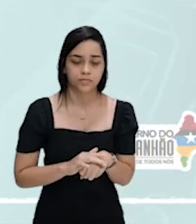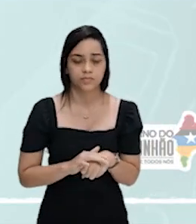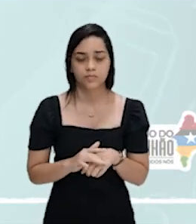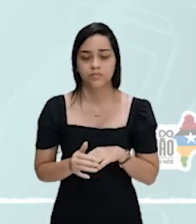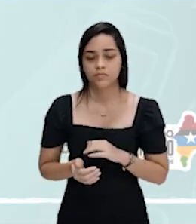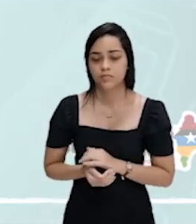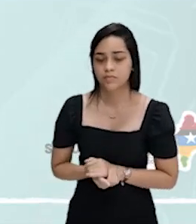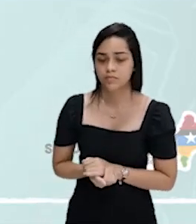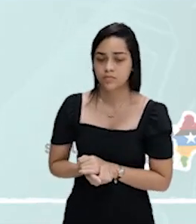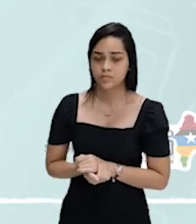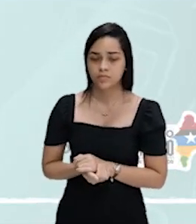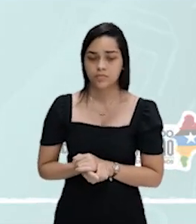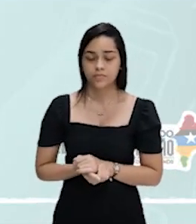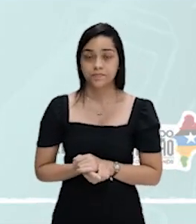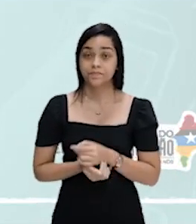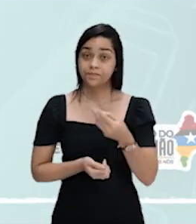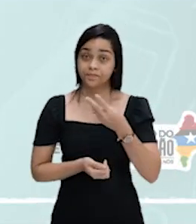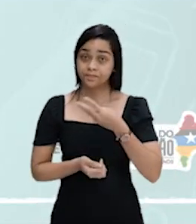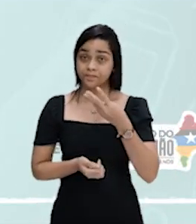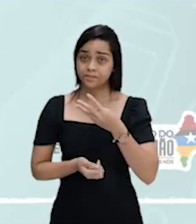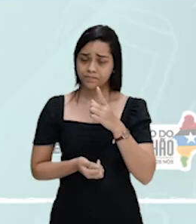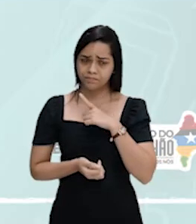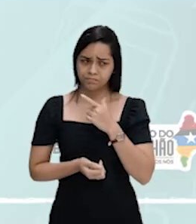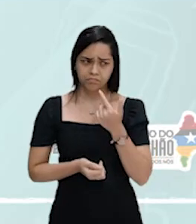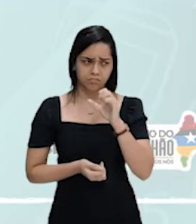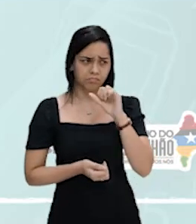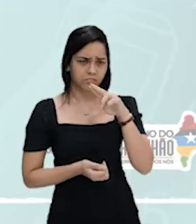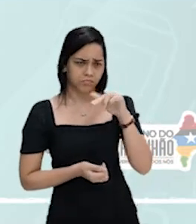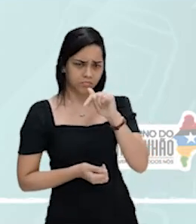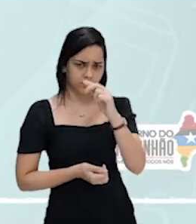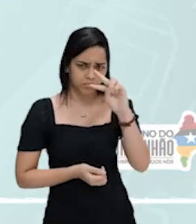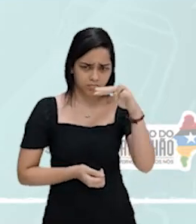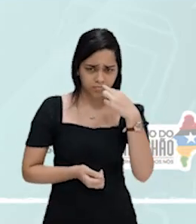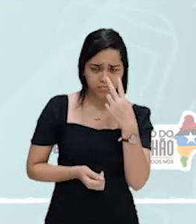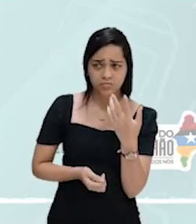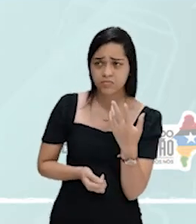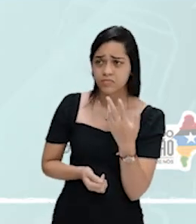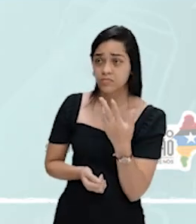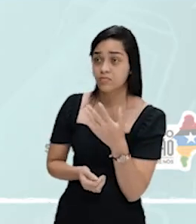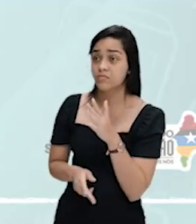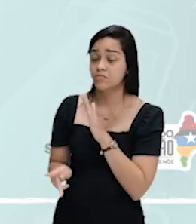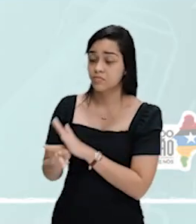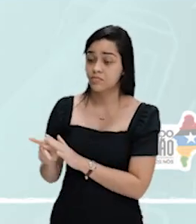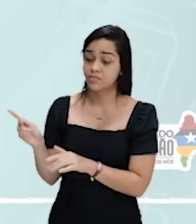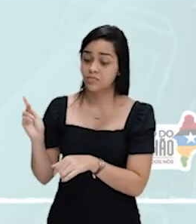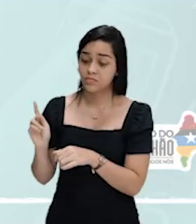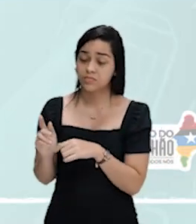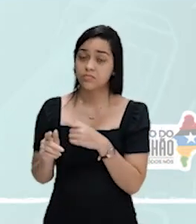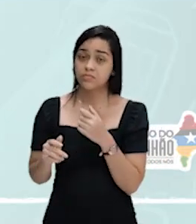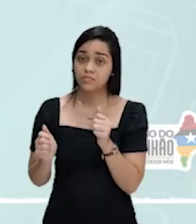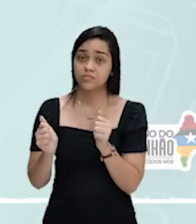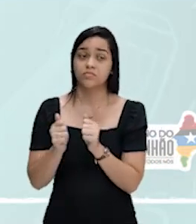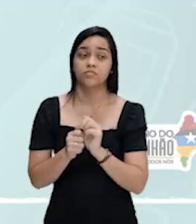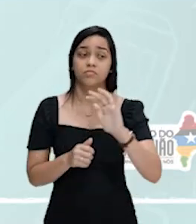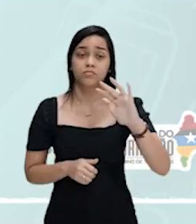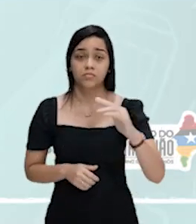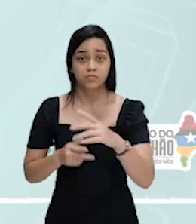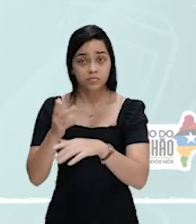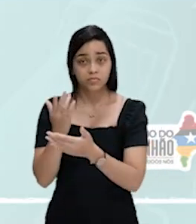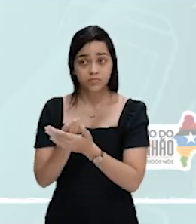bem que estava de cama tem alguma Suzana aí me assistindo não é essa da do Exemplo né que está